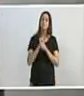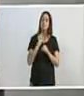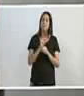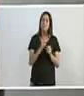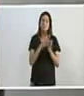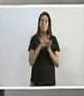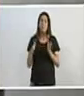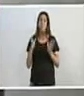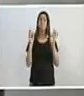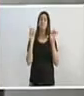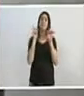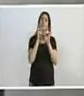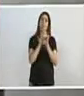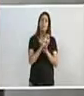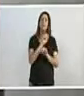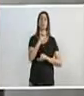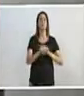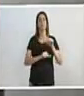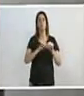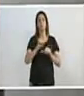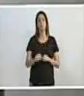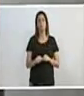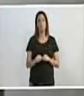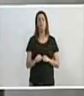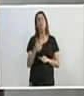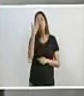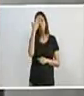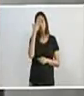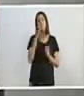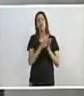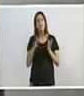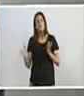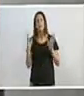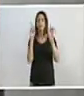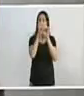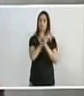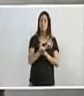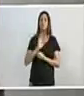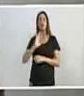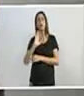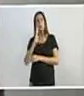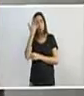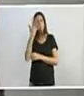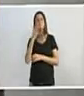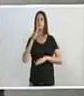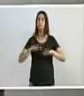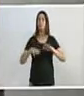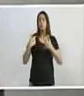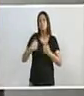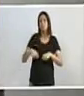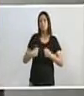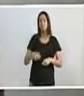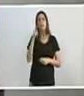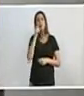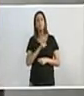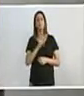difícil. Era necessário que ela viesse para que a gente tivesse uma nova forma de